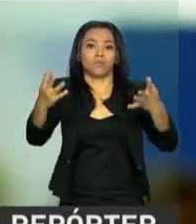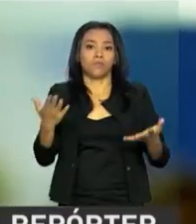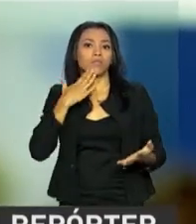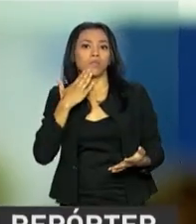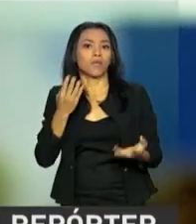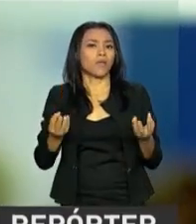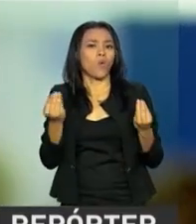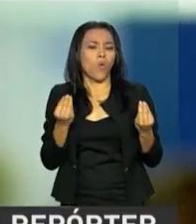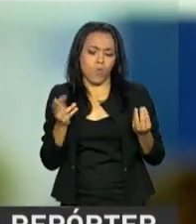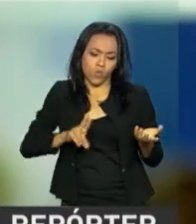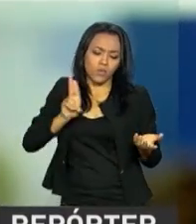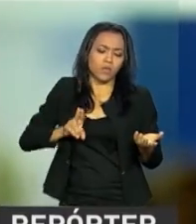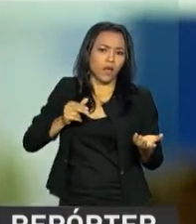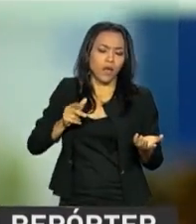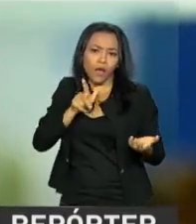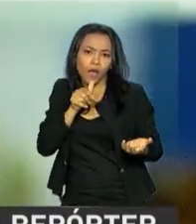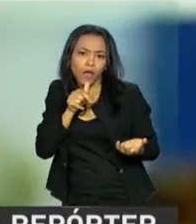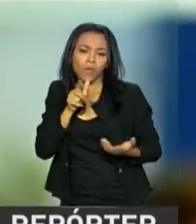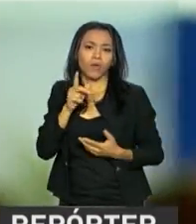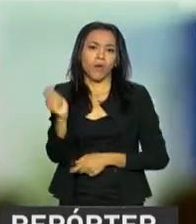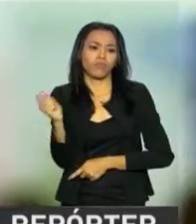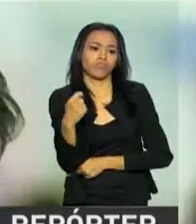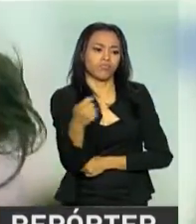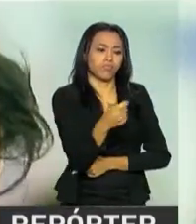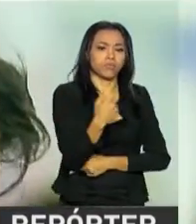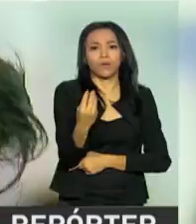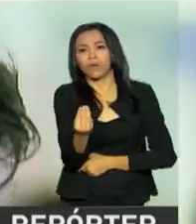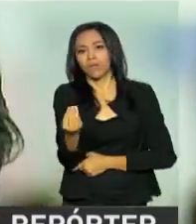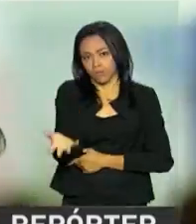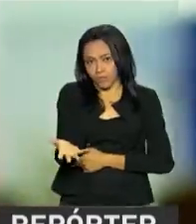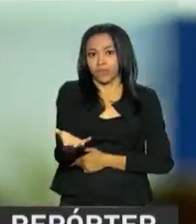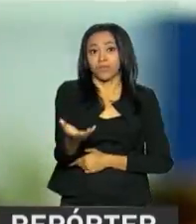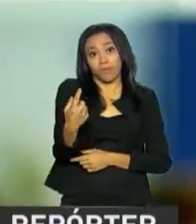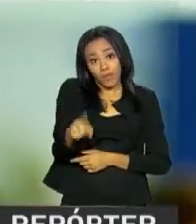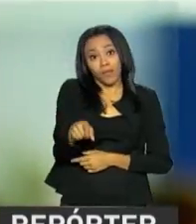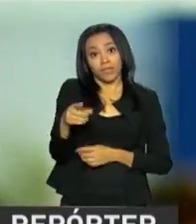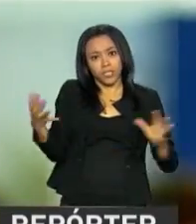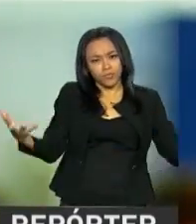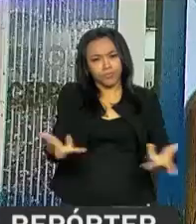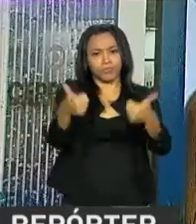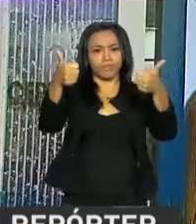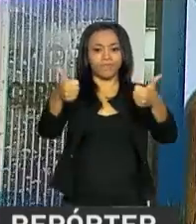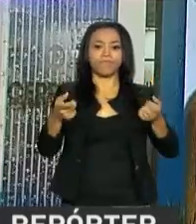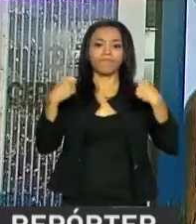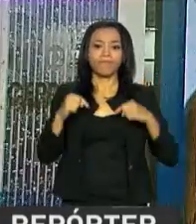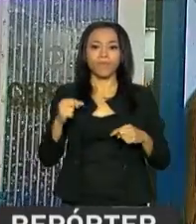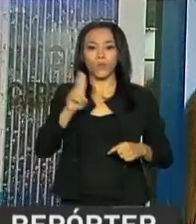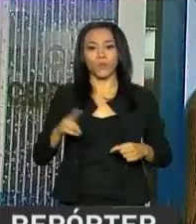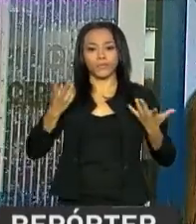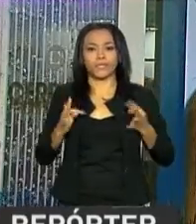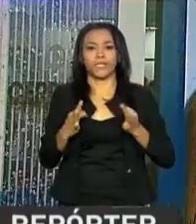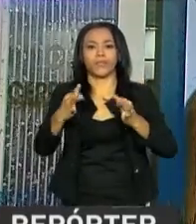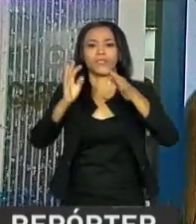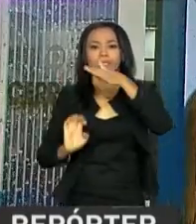quando você tem que aplicar ligação quanto você tem que aplicar então fome e que a ligação seja o mais eficiente possível as tecnologias da